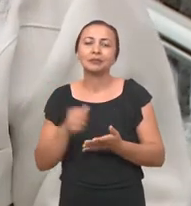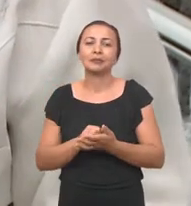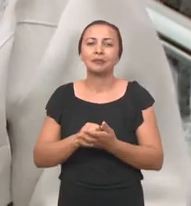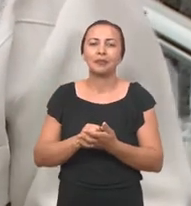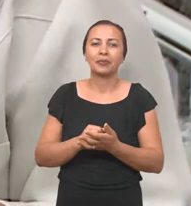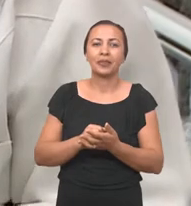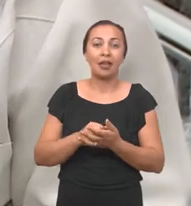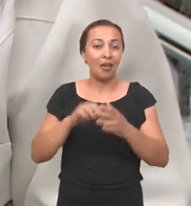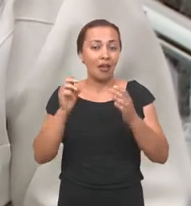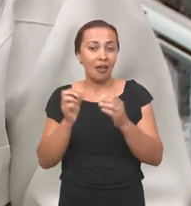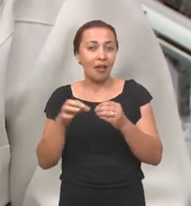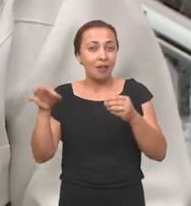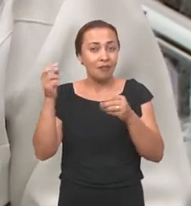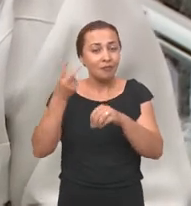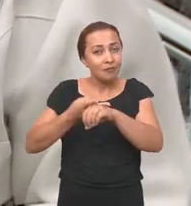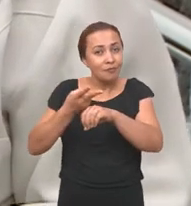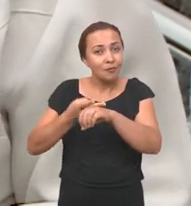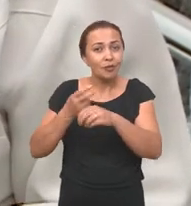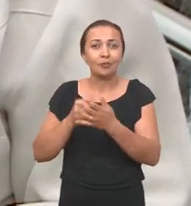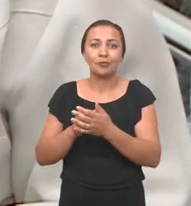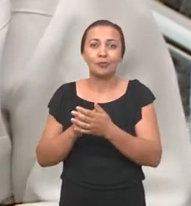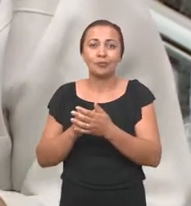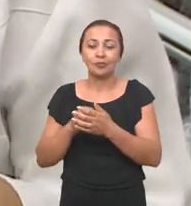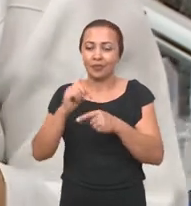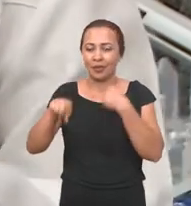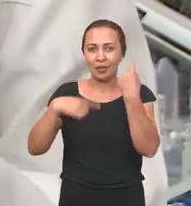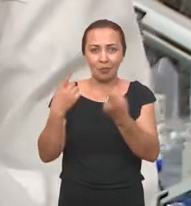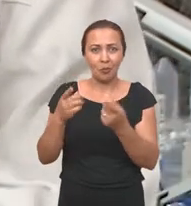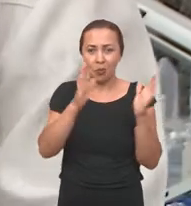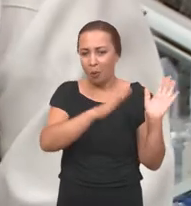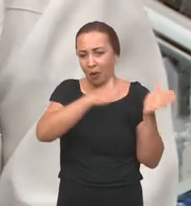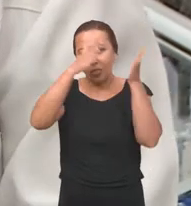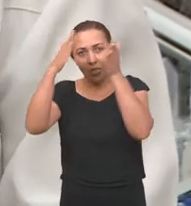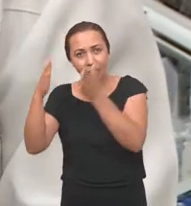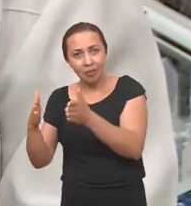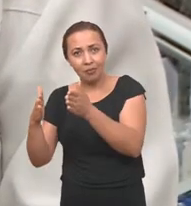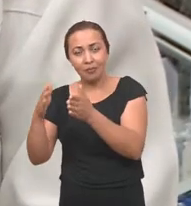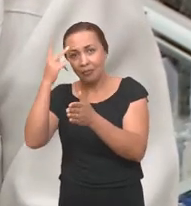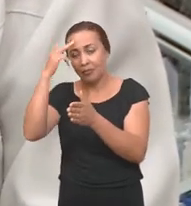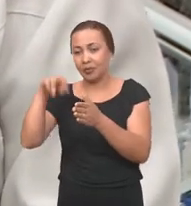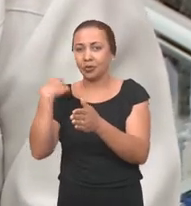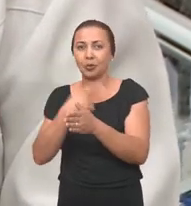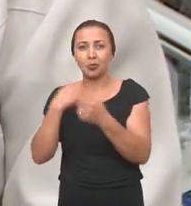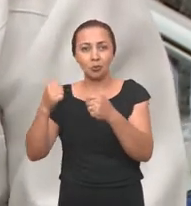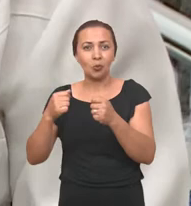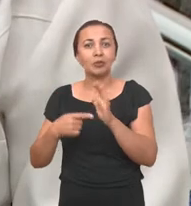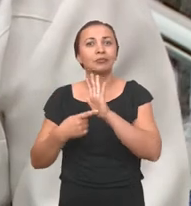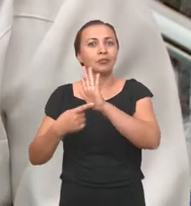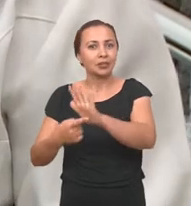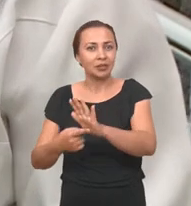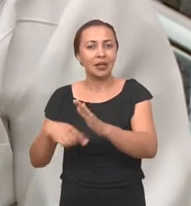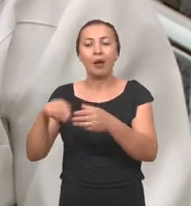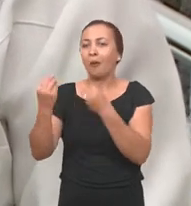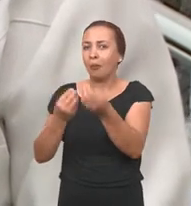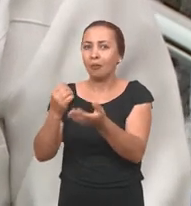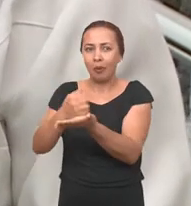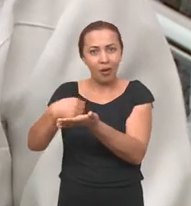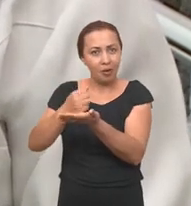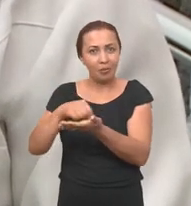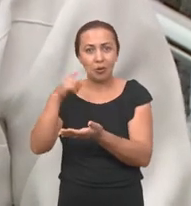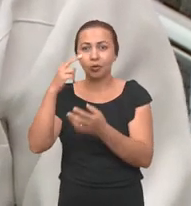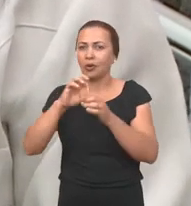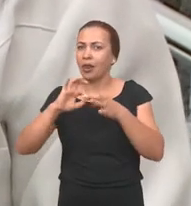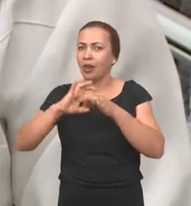de ensaios in vitro. E aí a próxima etapa para que a gente possa tornar isso um